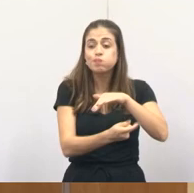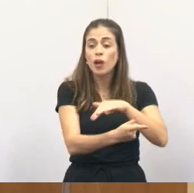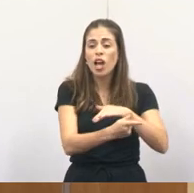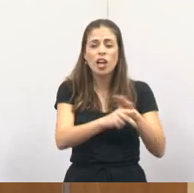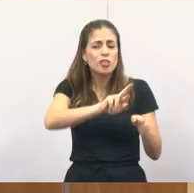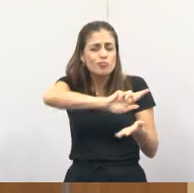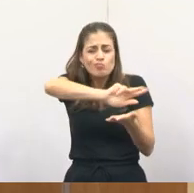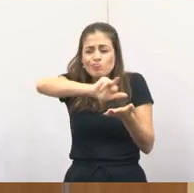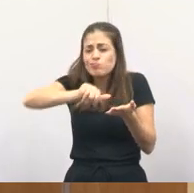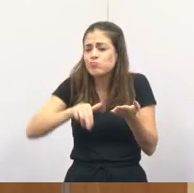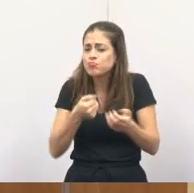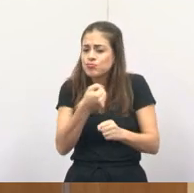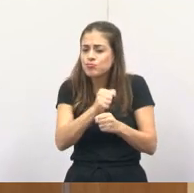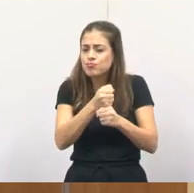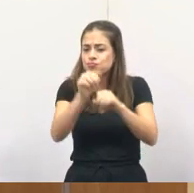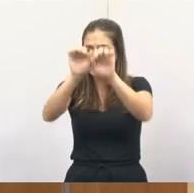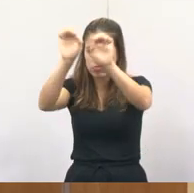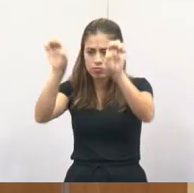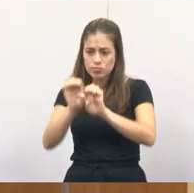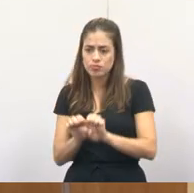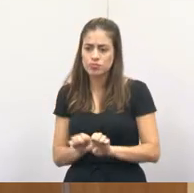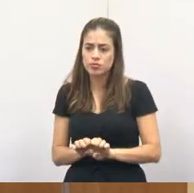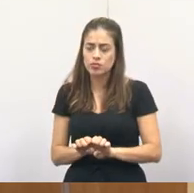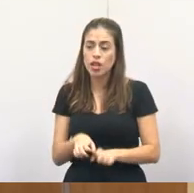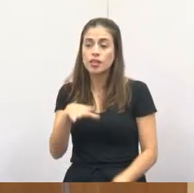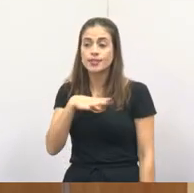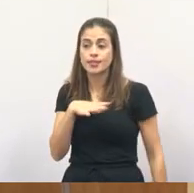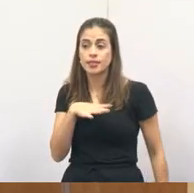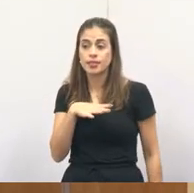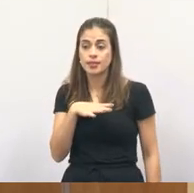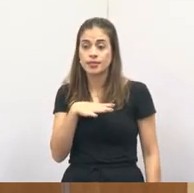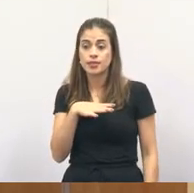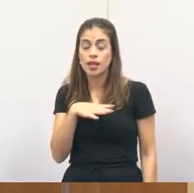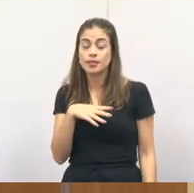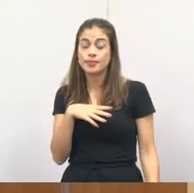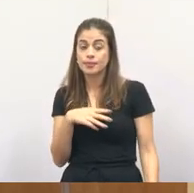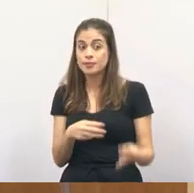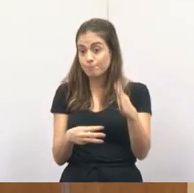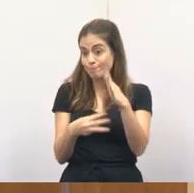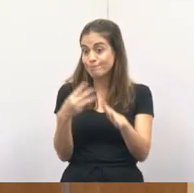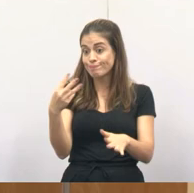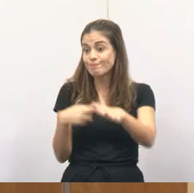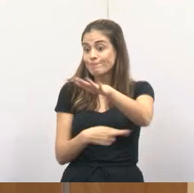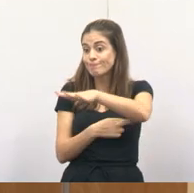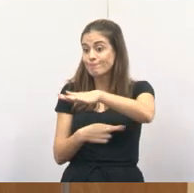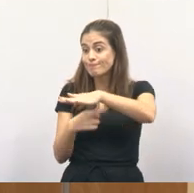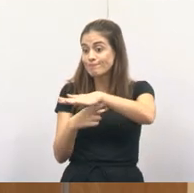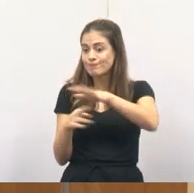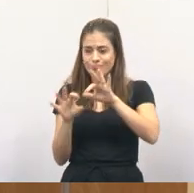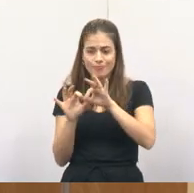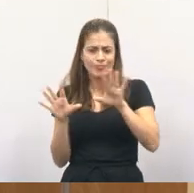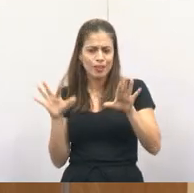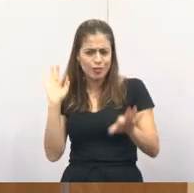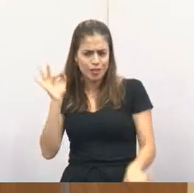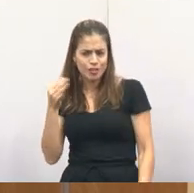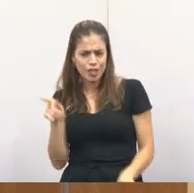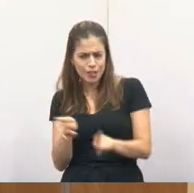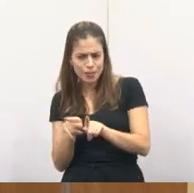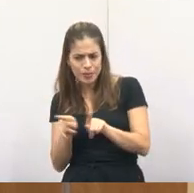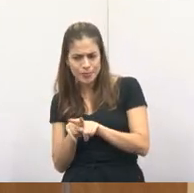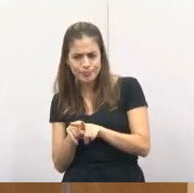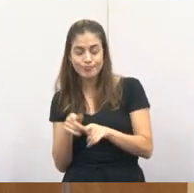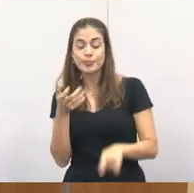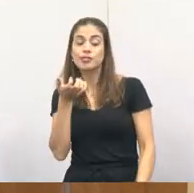de infraestrutura na nossa cidade Inclusive a terceira ponte que foi inaugurada E aí eu